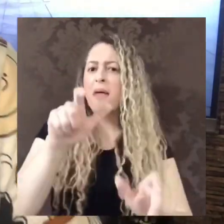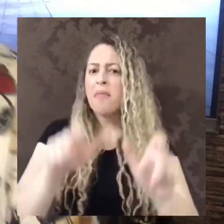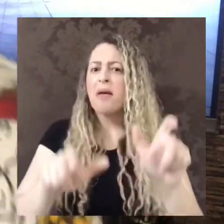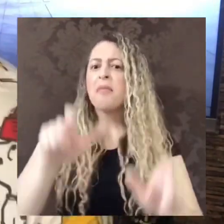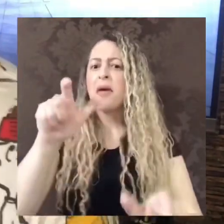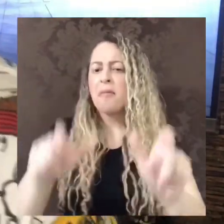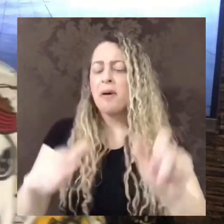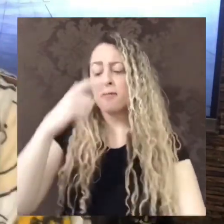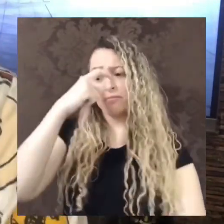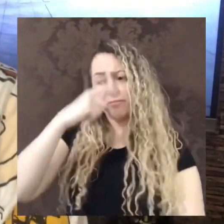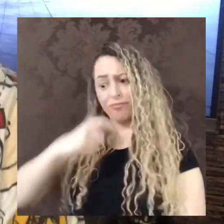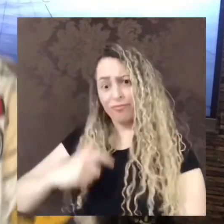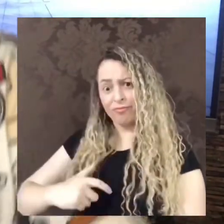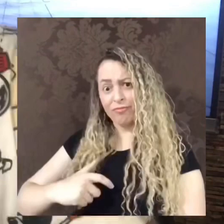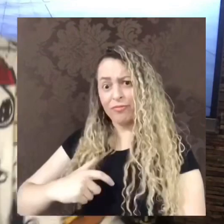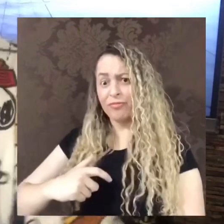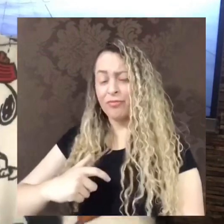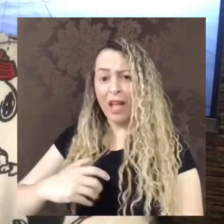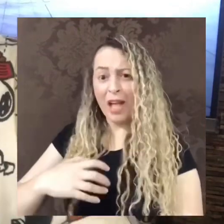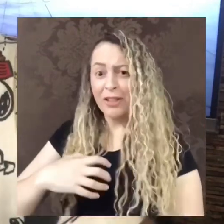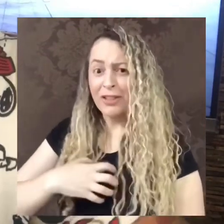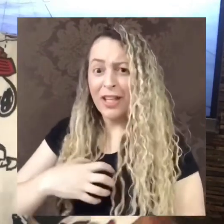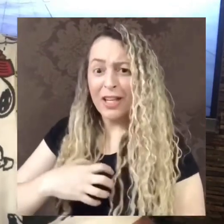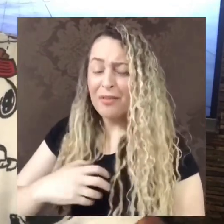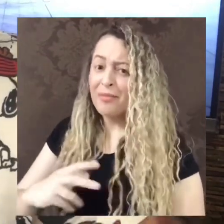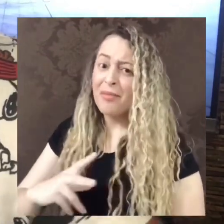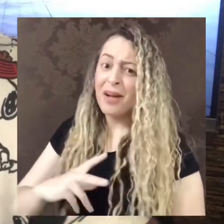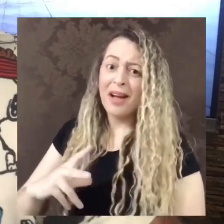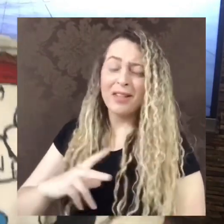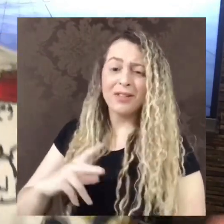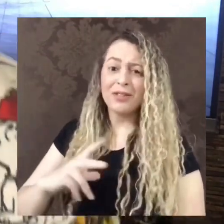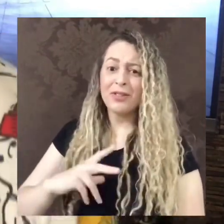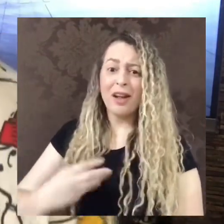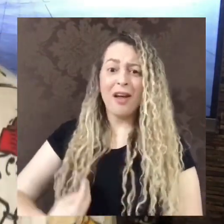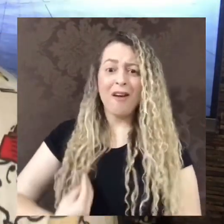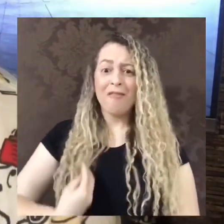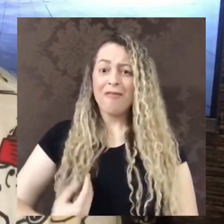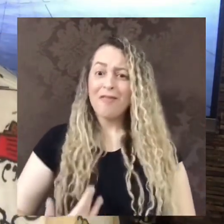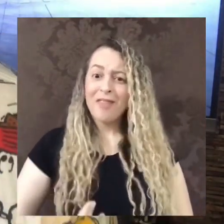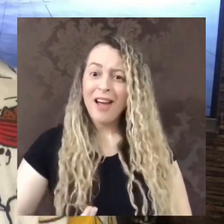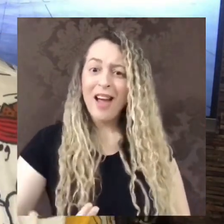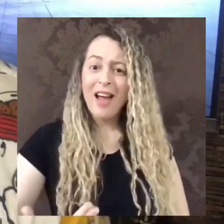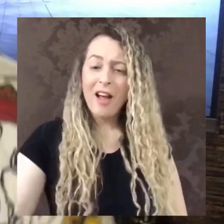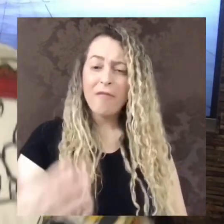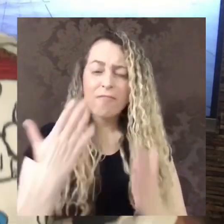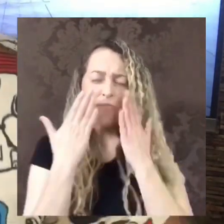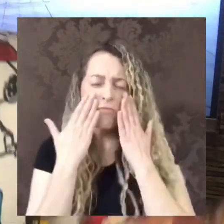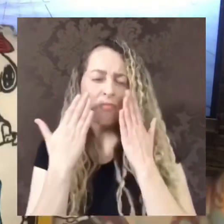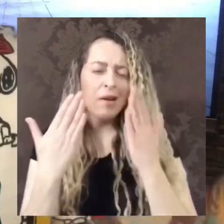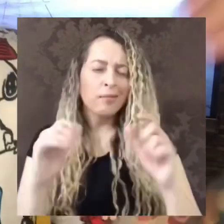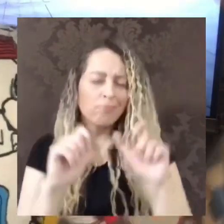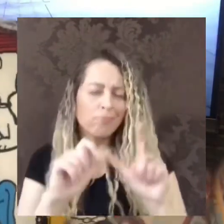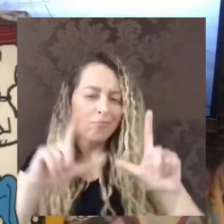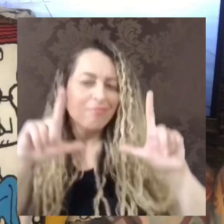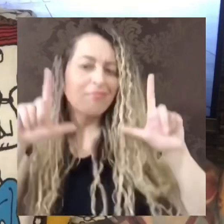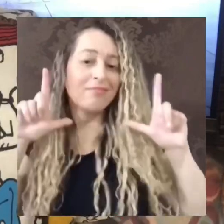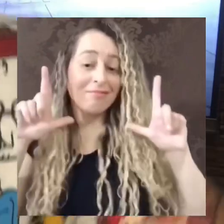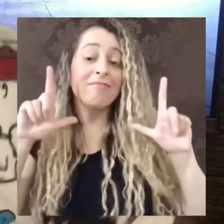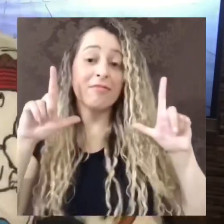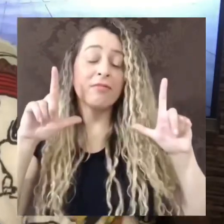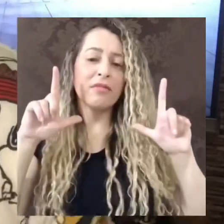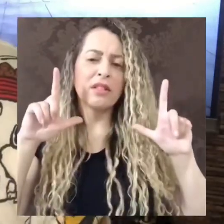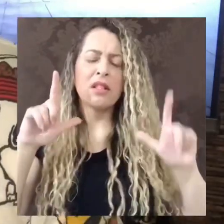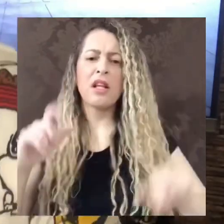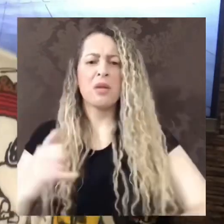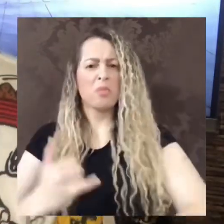normal. Ser diferente é. Todo mundo tem seu jeito singular de crescer, aparecer